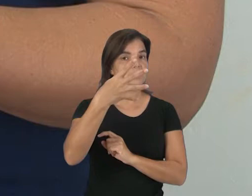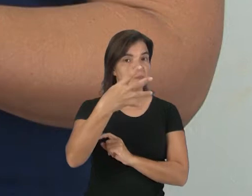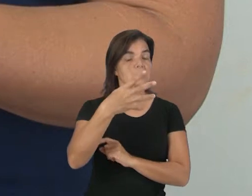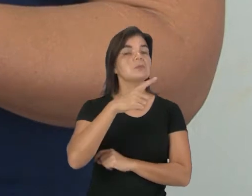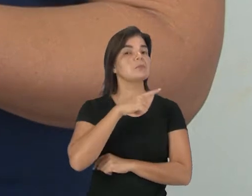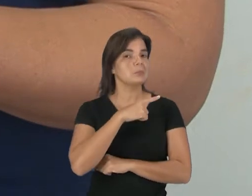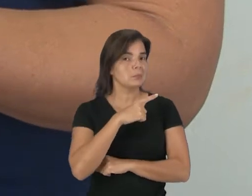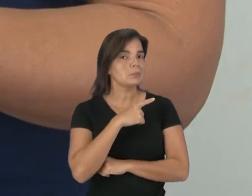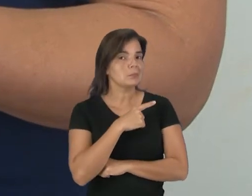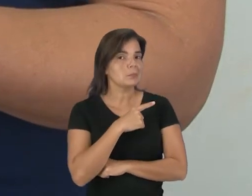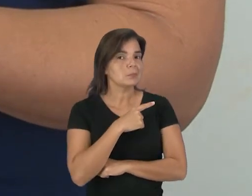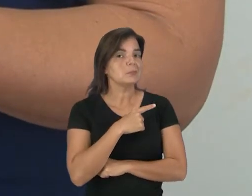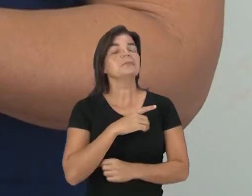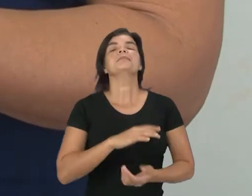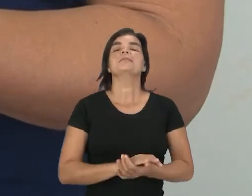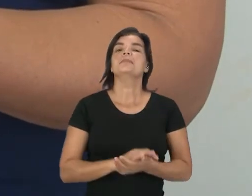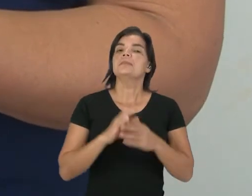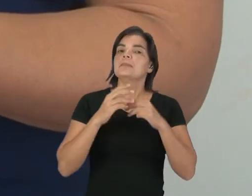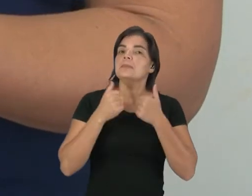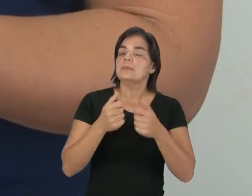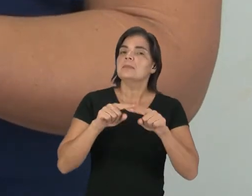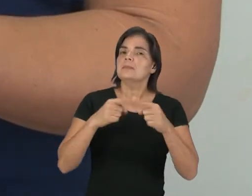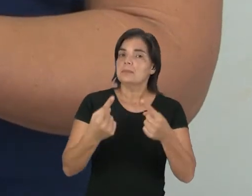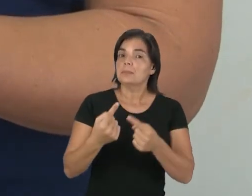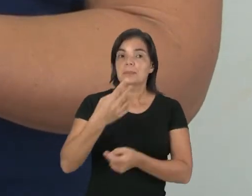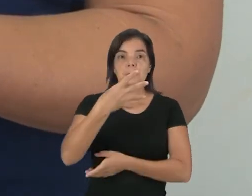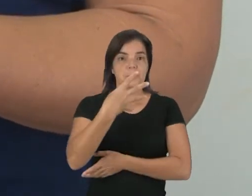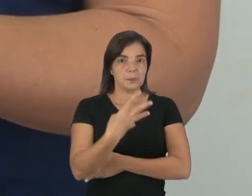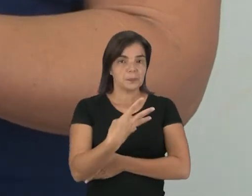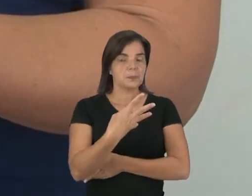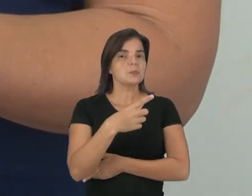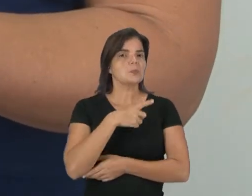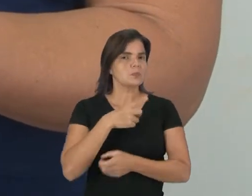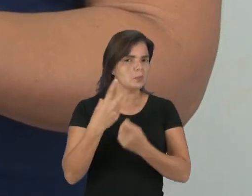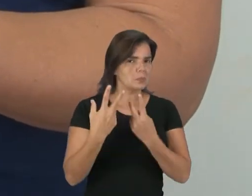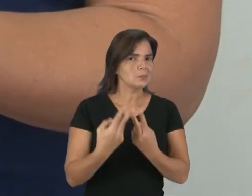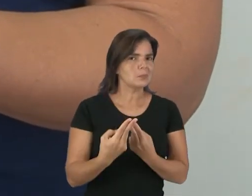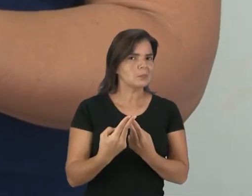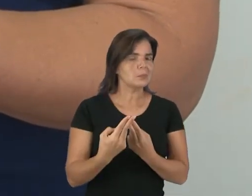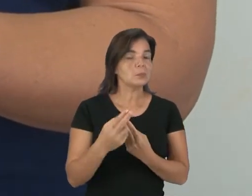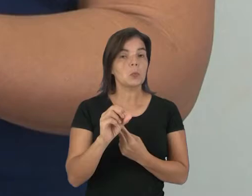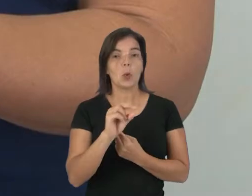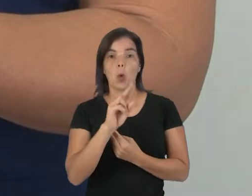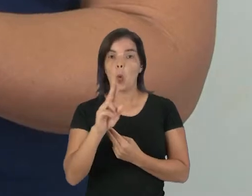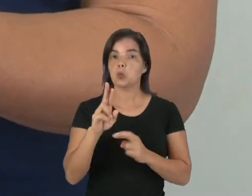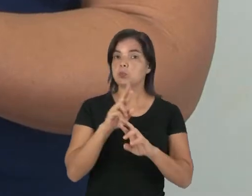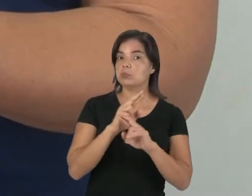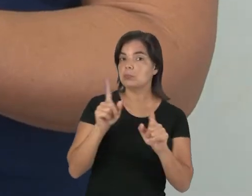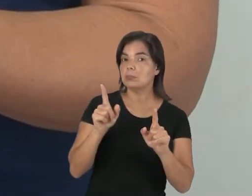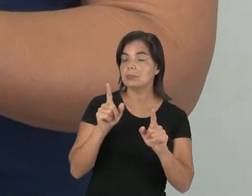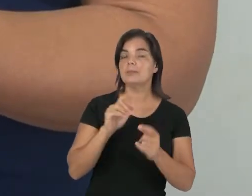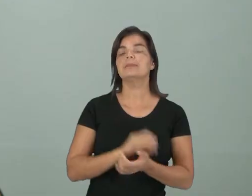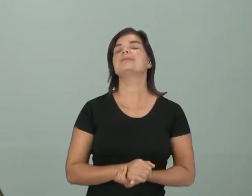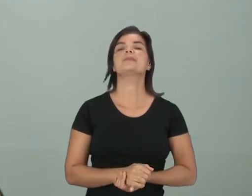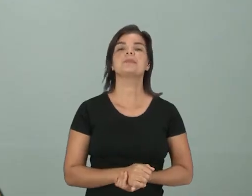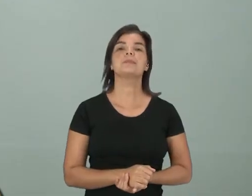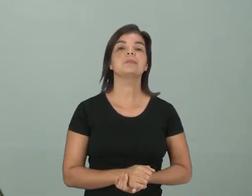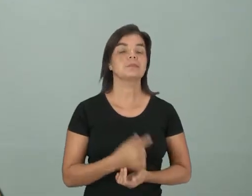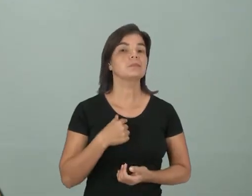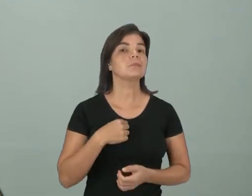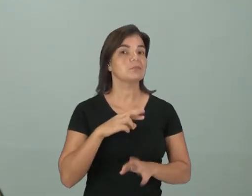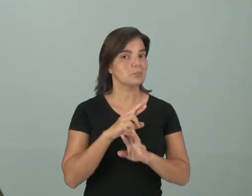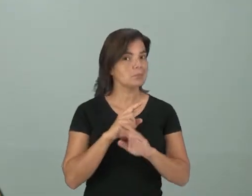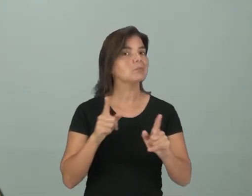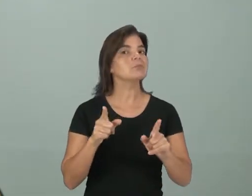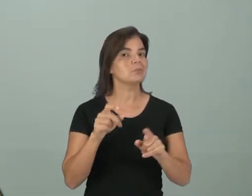lados, não é mesmo? Muito bem. Mas esses 4 lados, eles são iguais ou eles são diferentes? Isso mesmo, eles